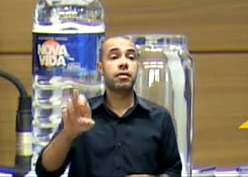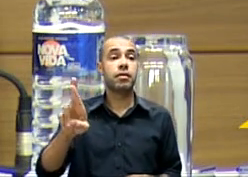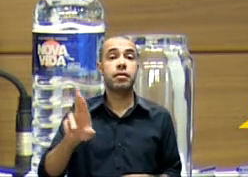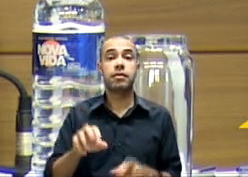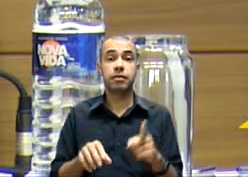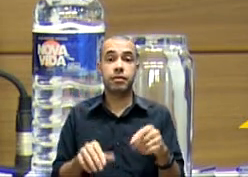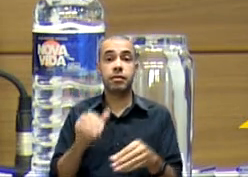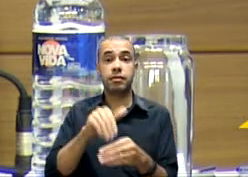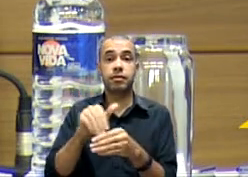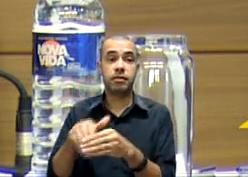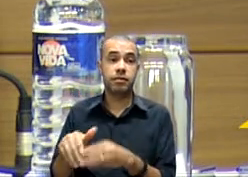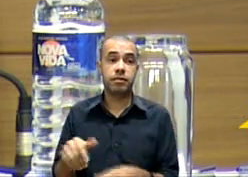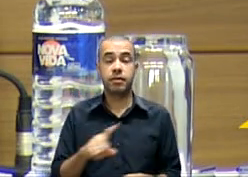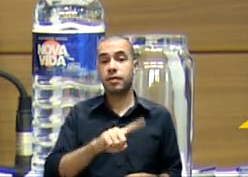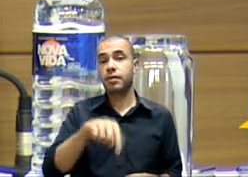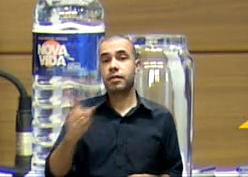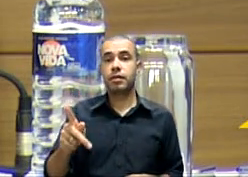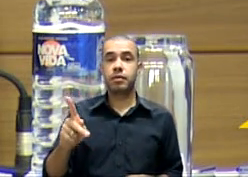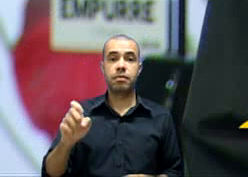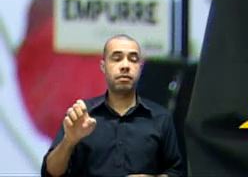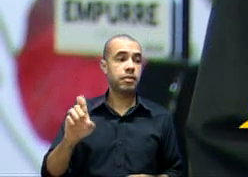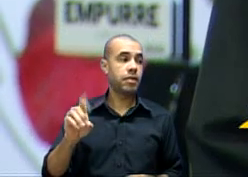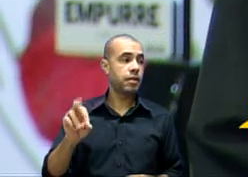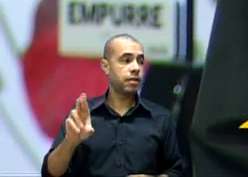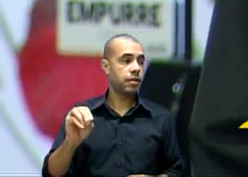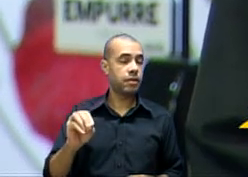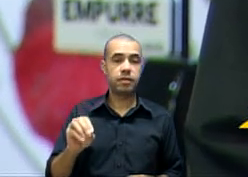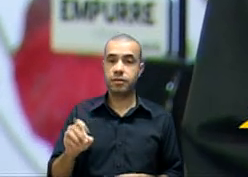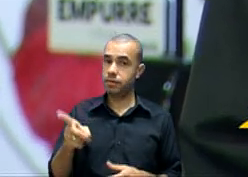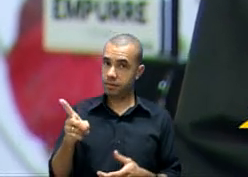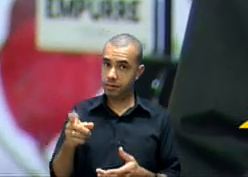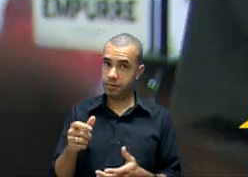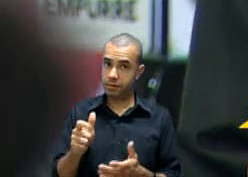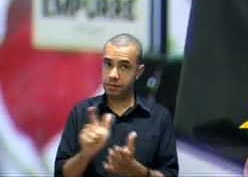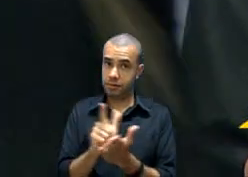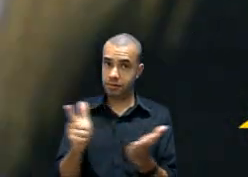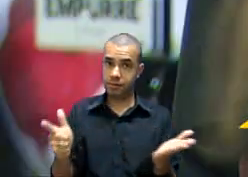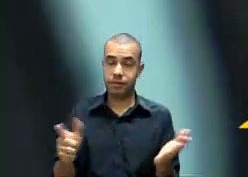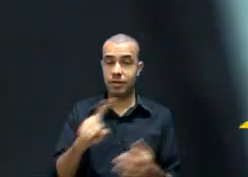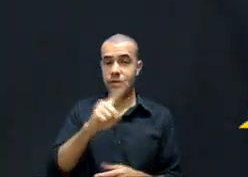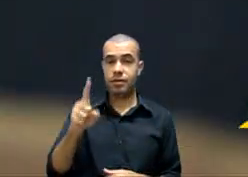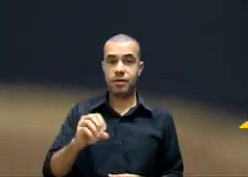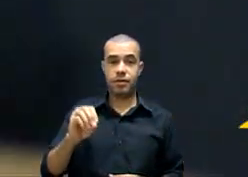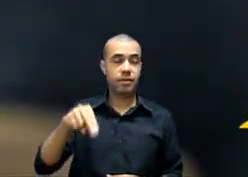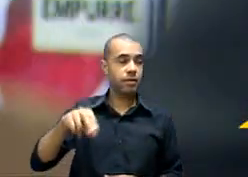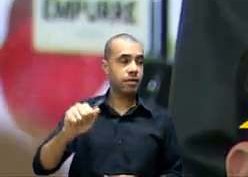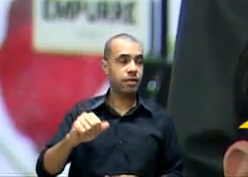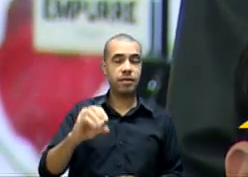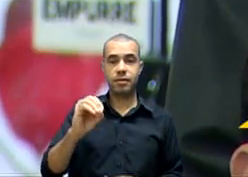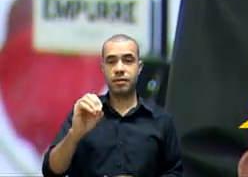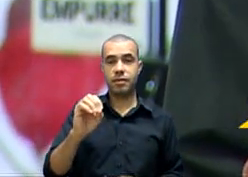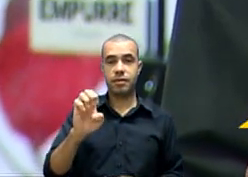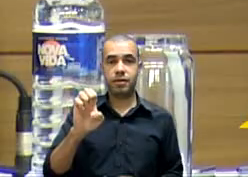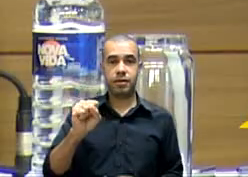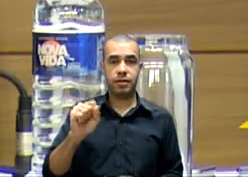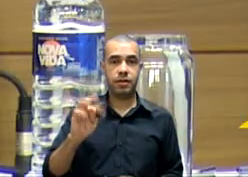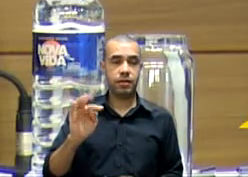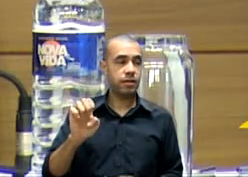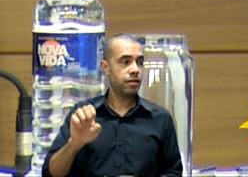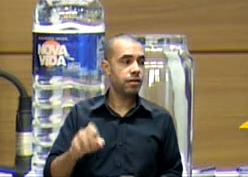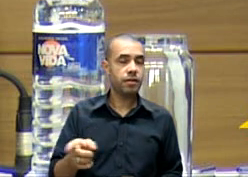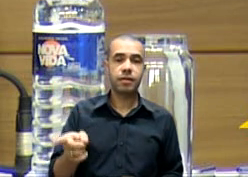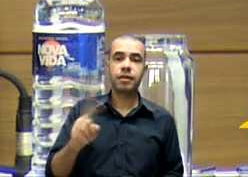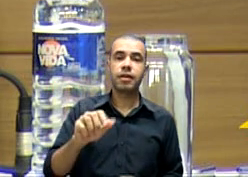da Câmara. Pedro, do jornal Zona Oeste, também presente aqui com a gente, muito obrigado. Registrar também a presença do Arnô